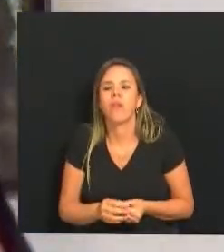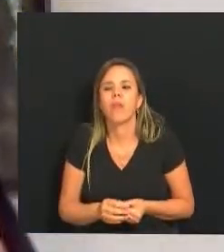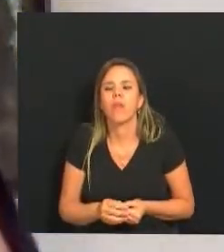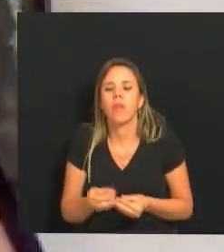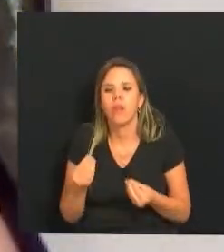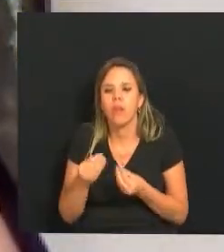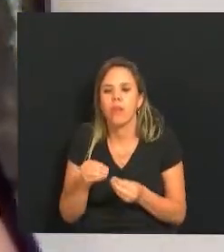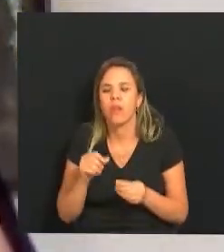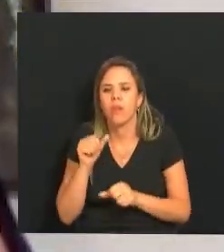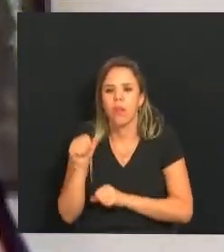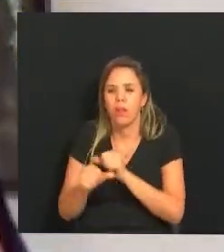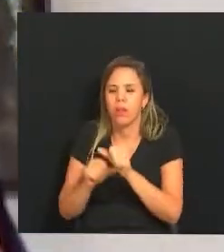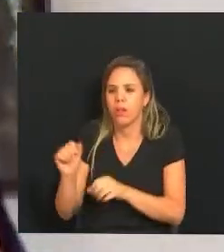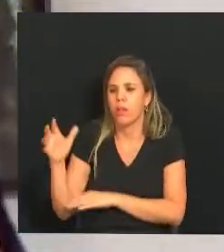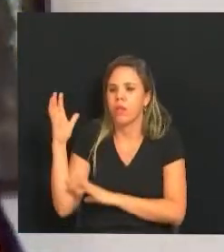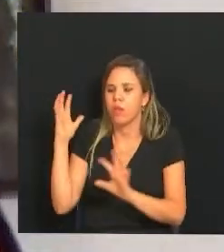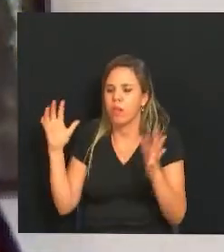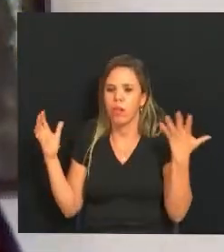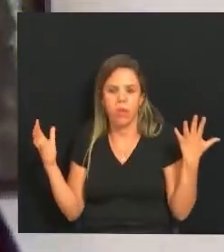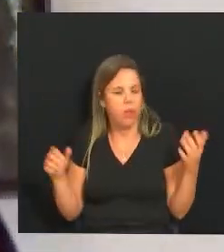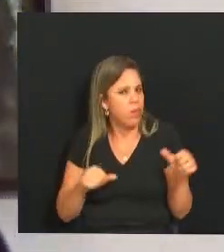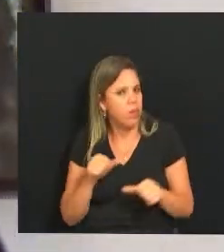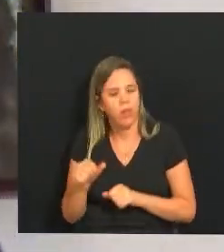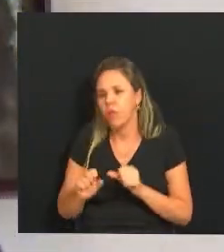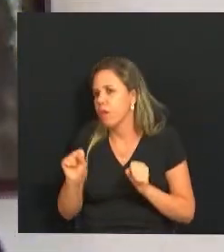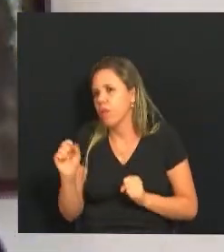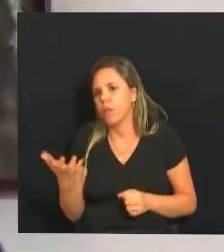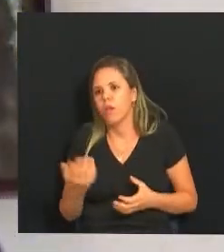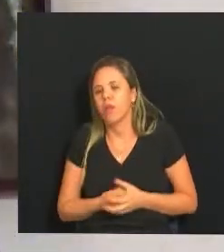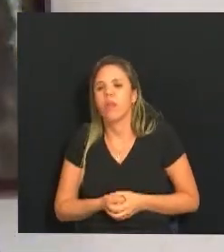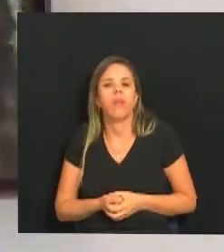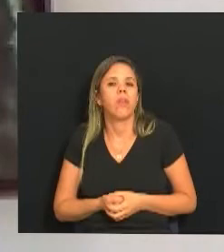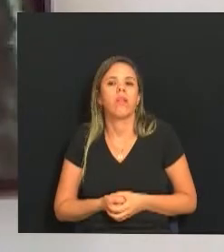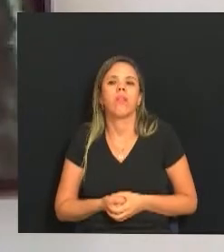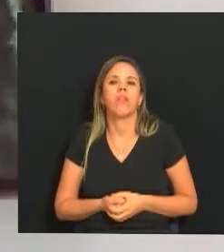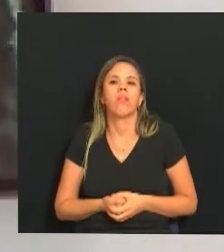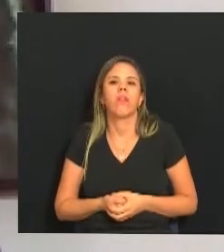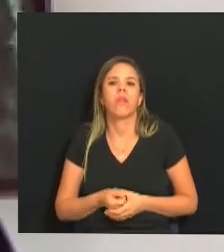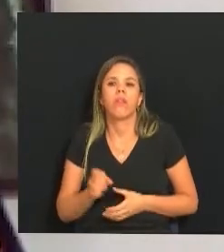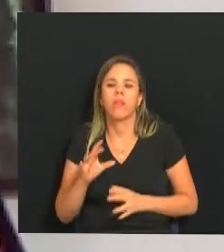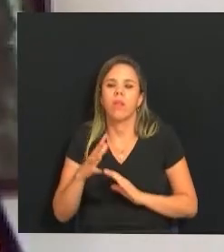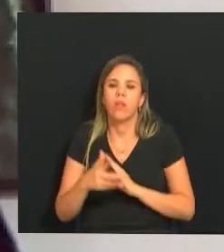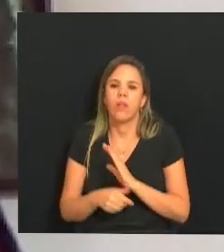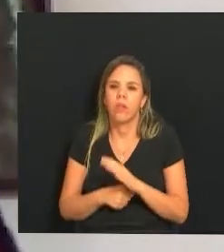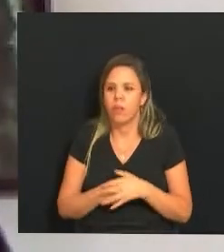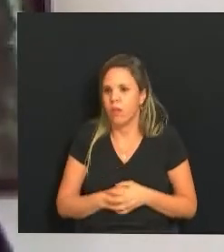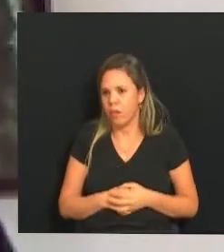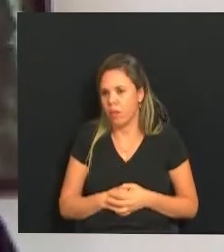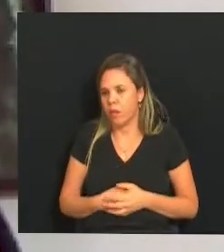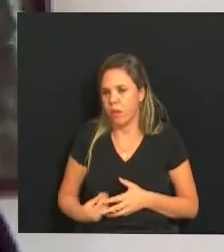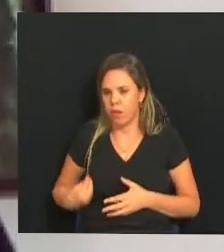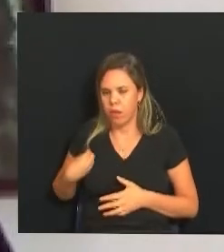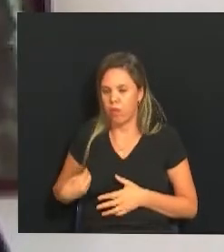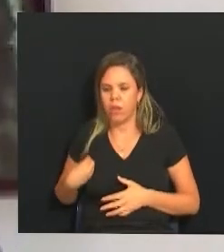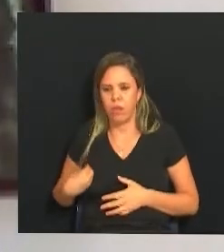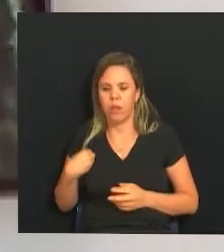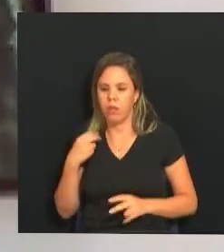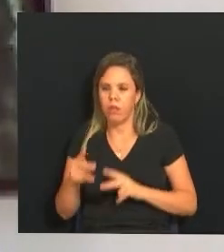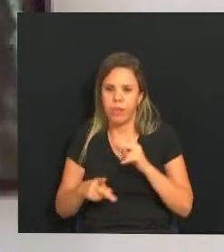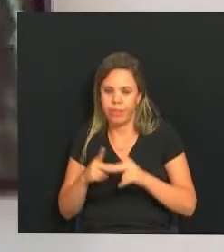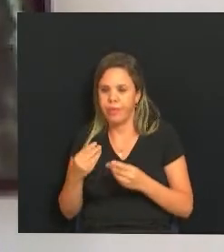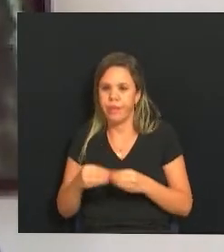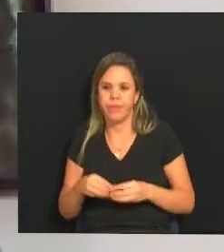qual é a mudança, o que vai acontecer, o que pode acontecer em relação não só ao meio ambiente, mas em relação à vida das